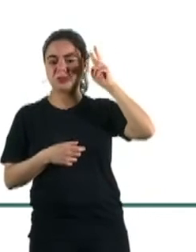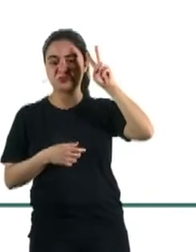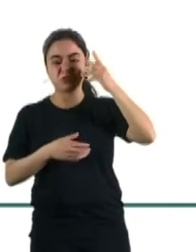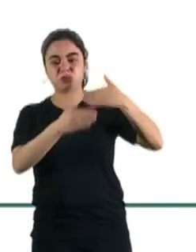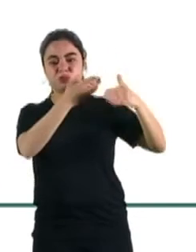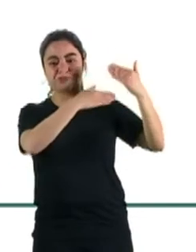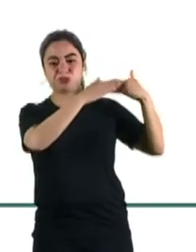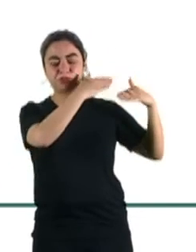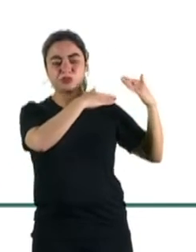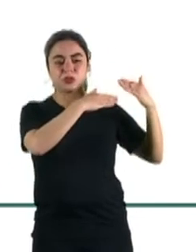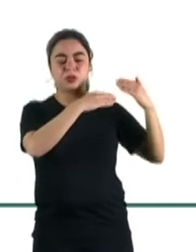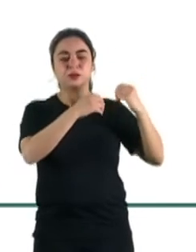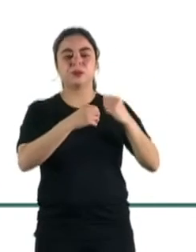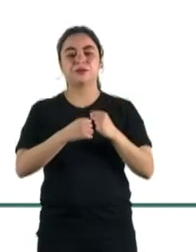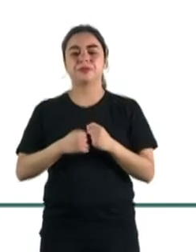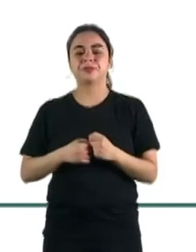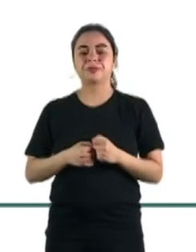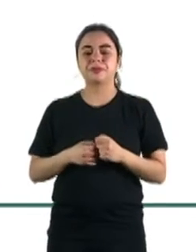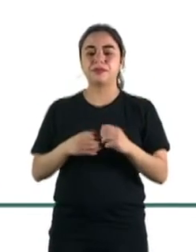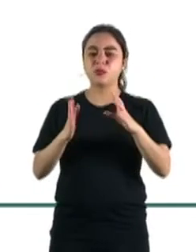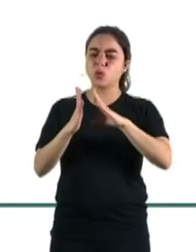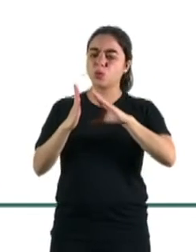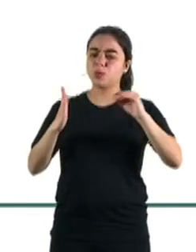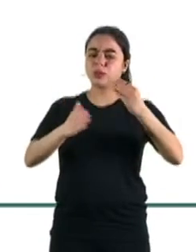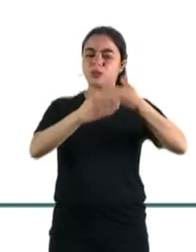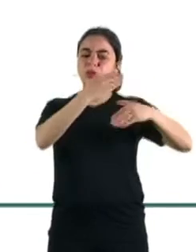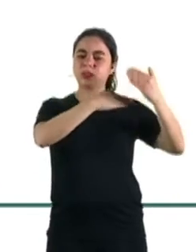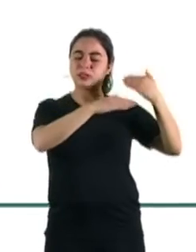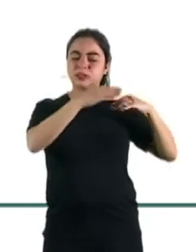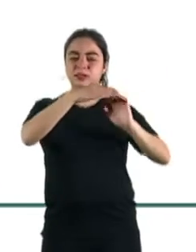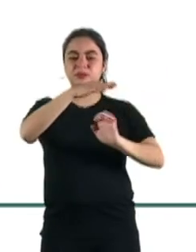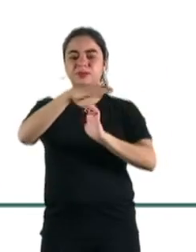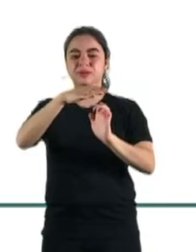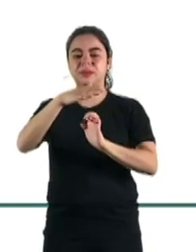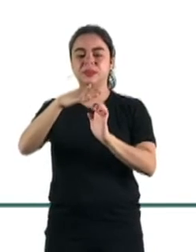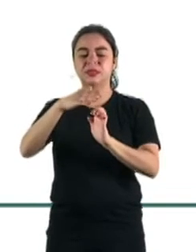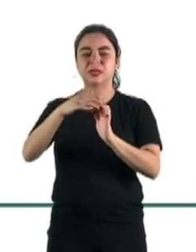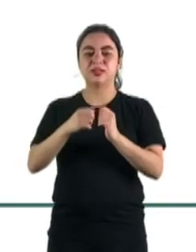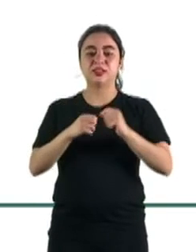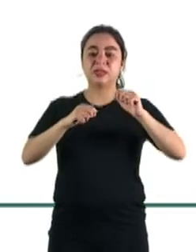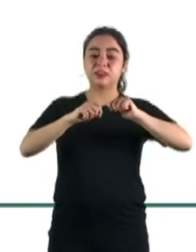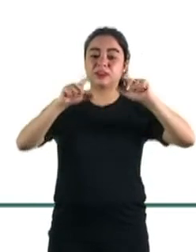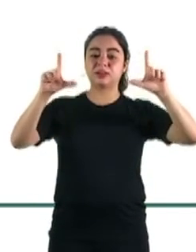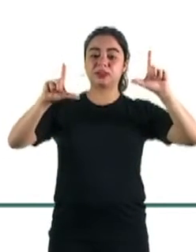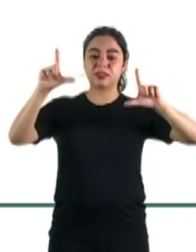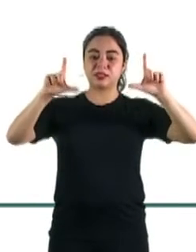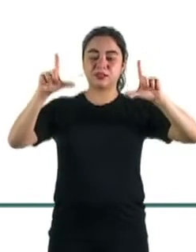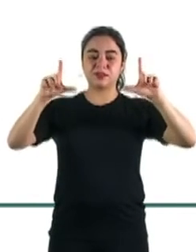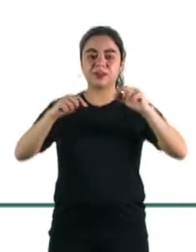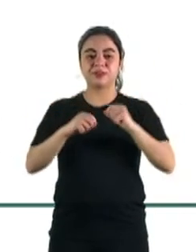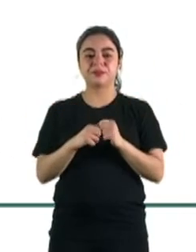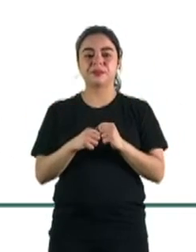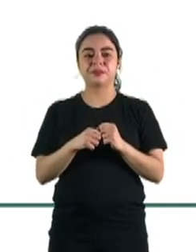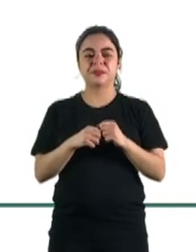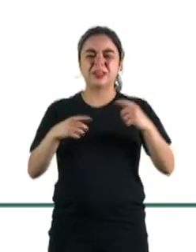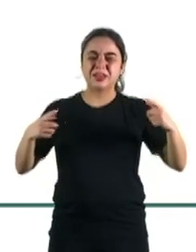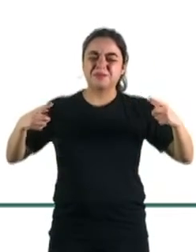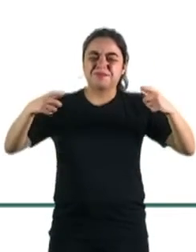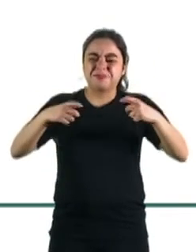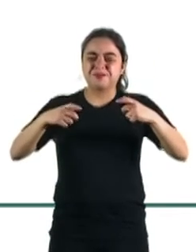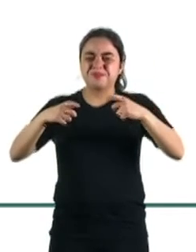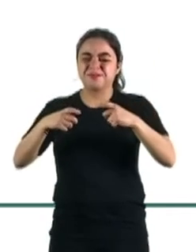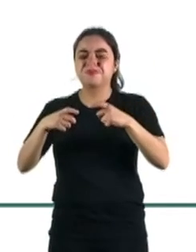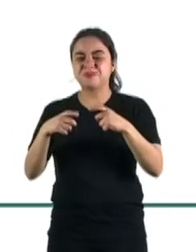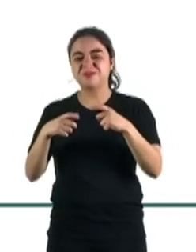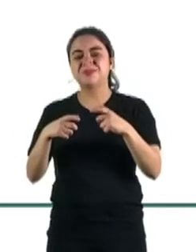no modelo tradicional das empresas de tecnologia de mídia e TV, que é um nicho muito pequeno,